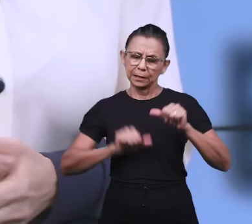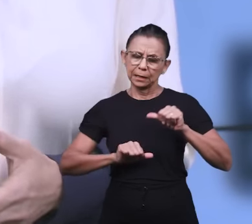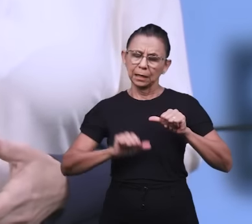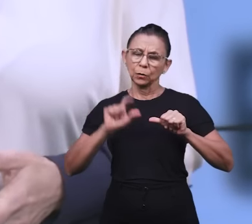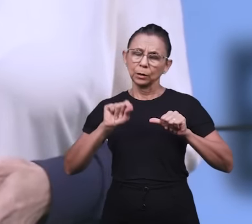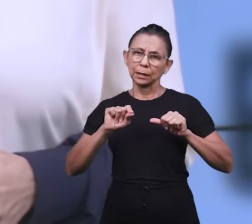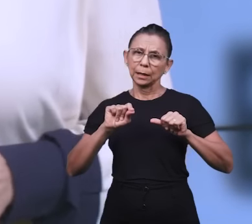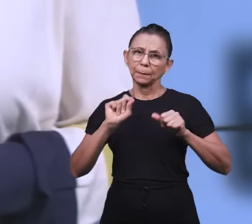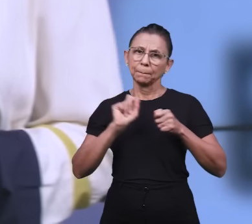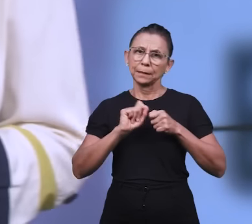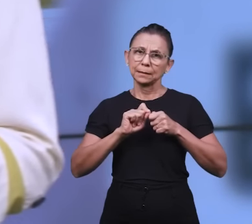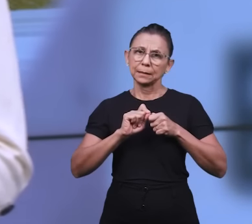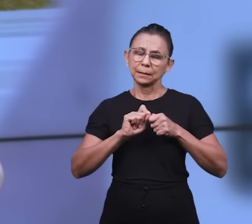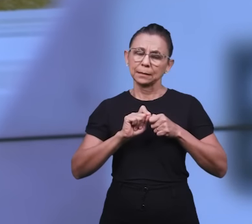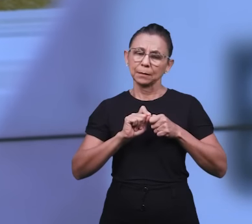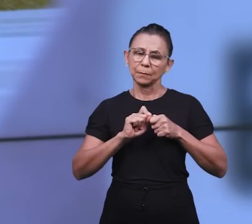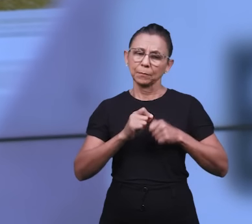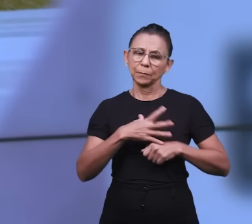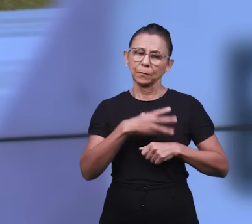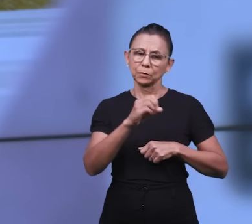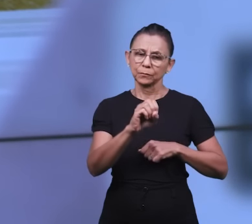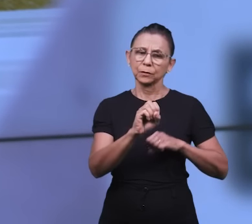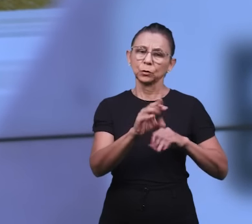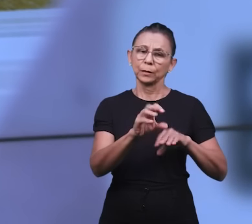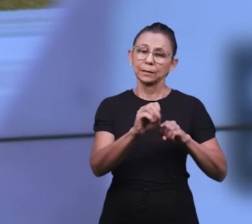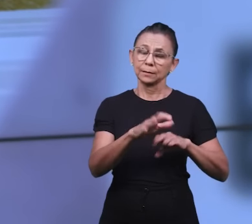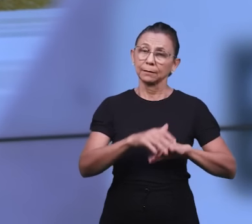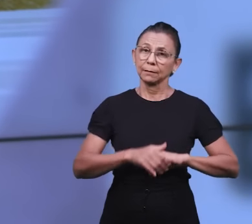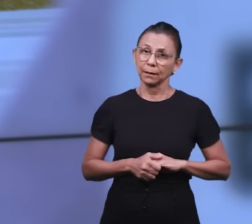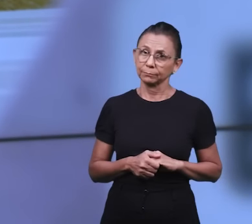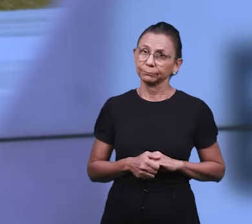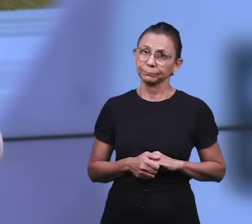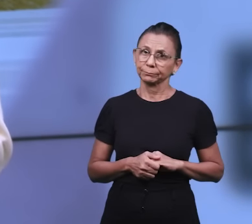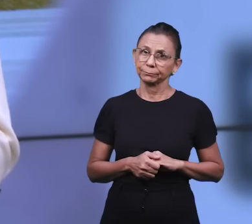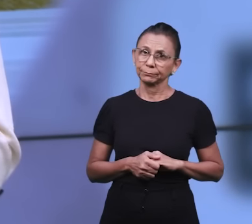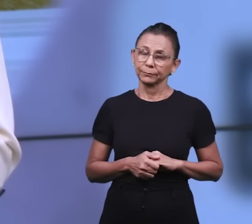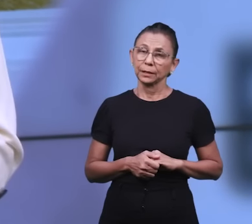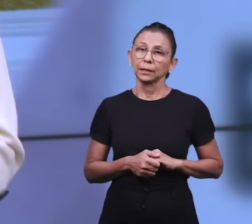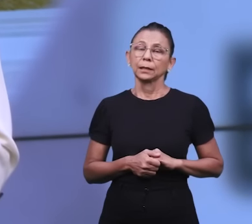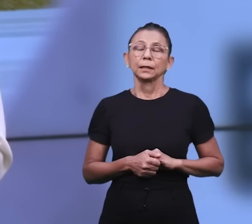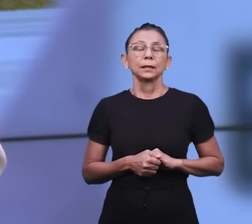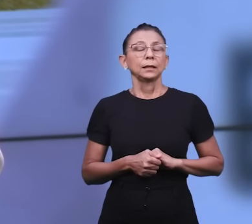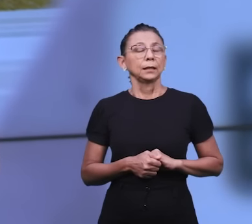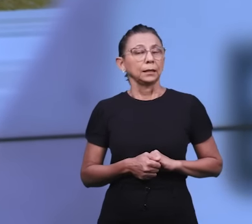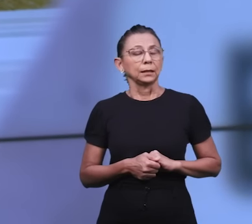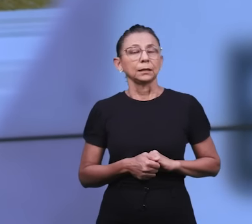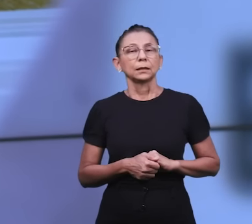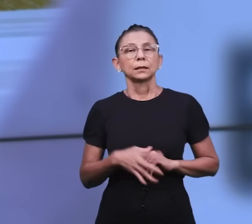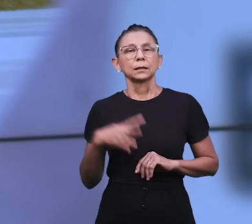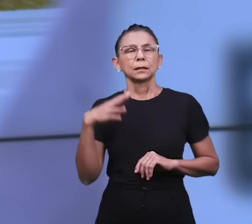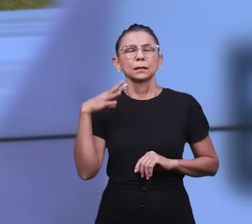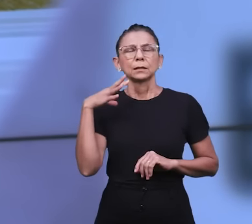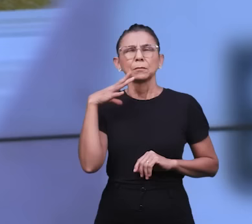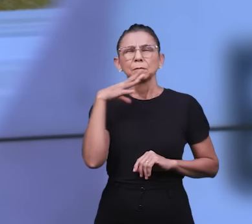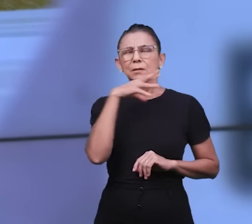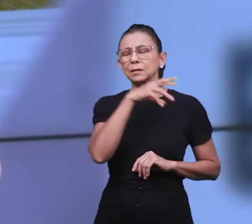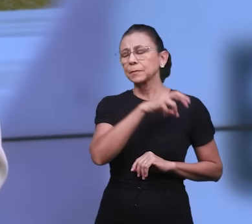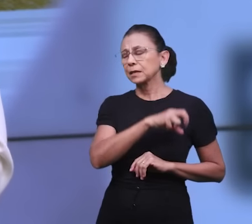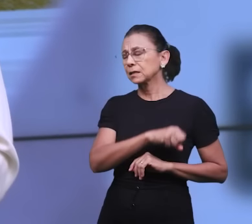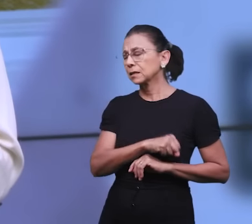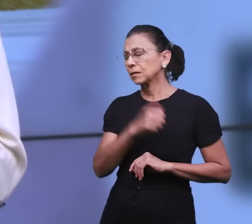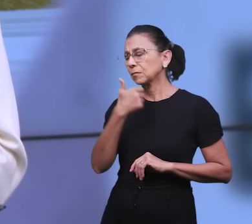porque a infância e adolescência São fases únicas que não volta estão passando despercebidas por